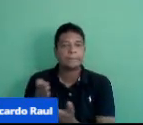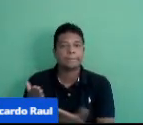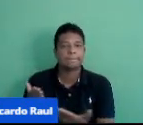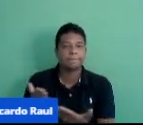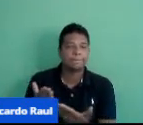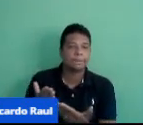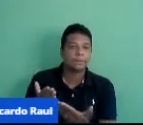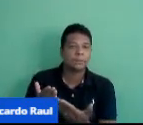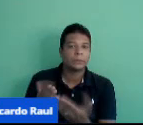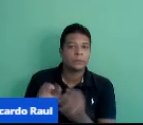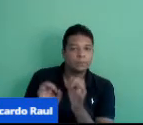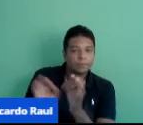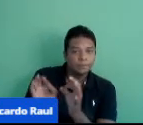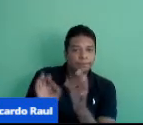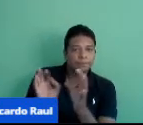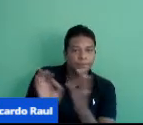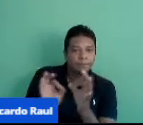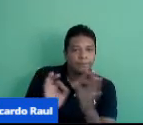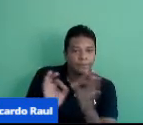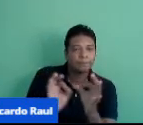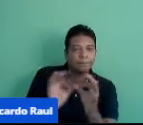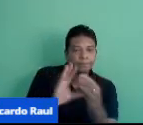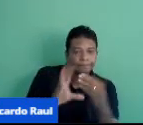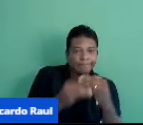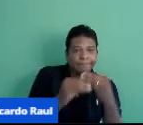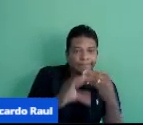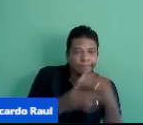montando material, né, e disponibilizando, isso gera